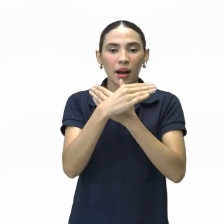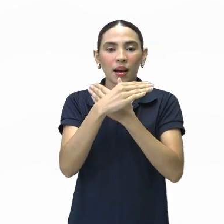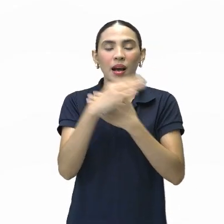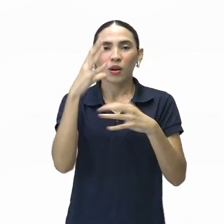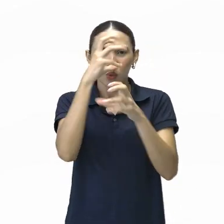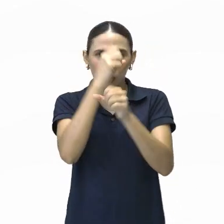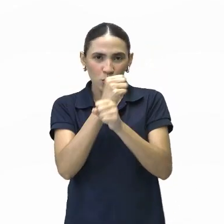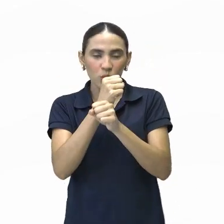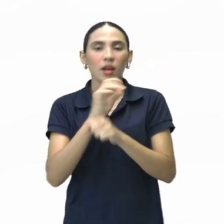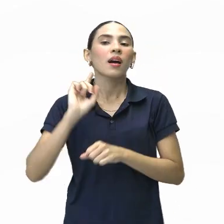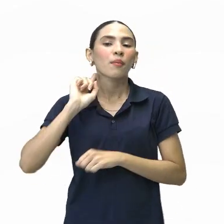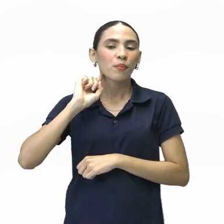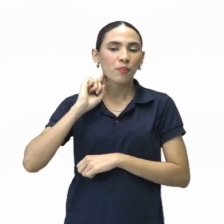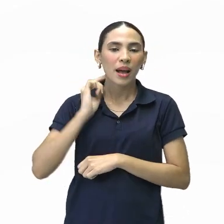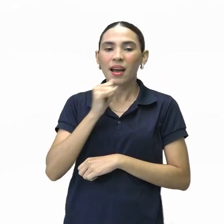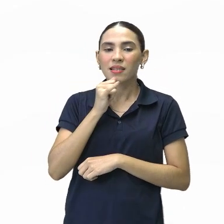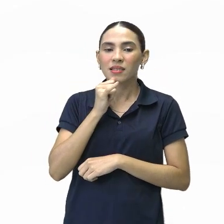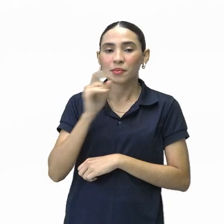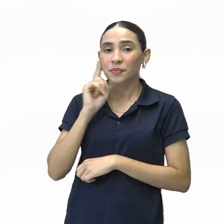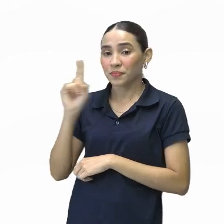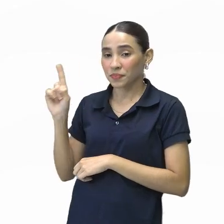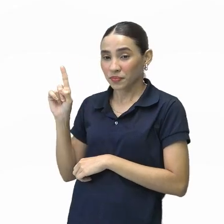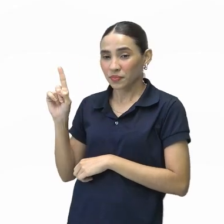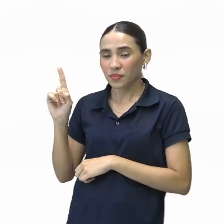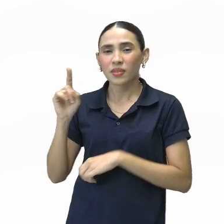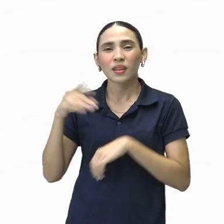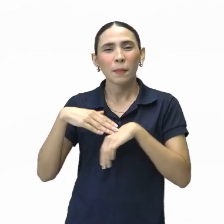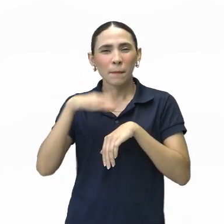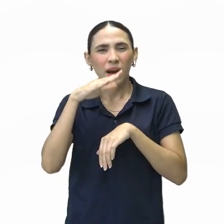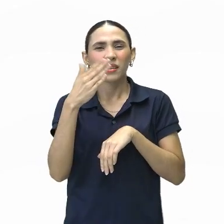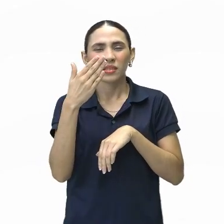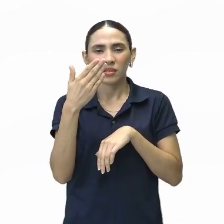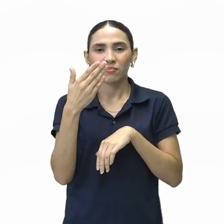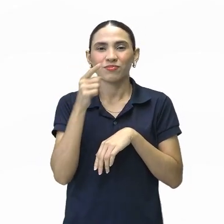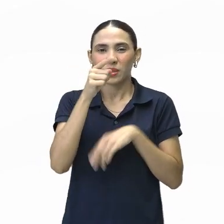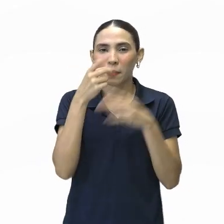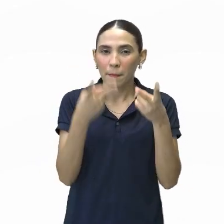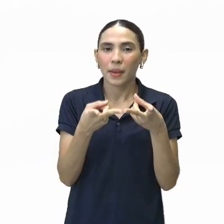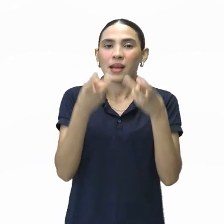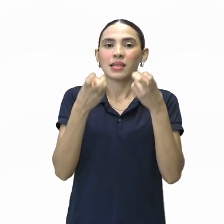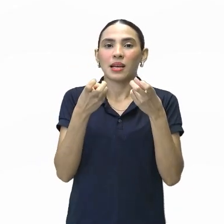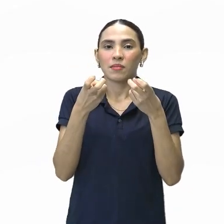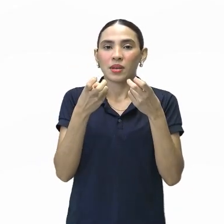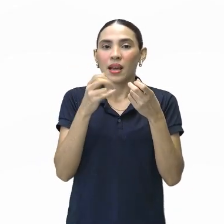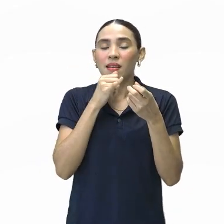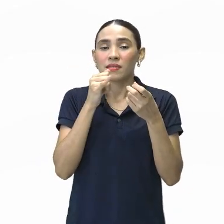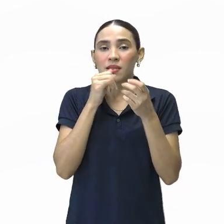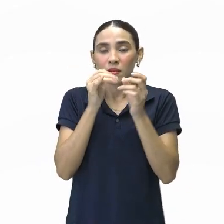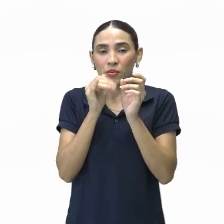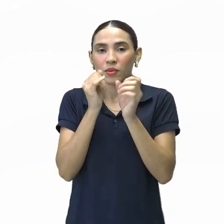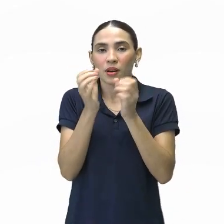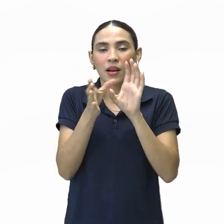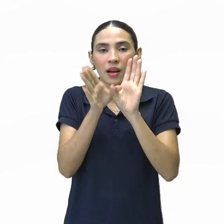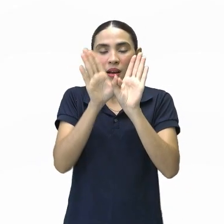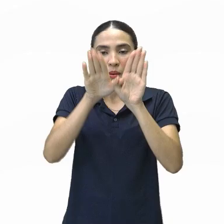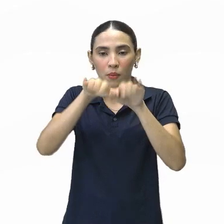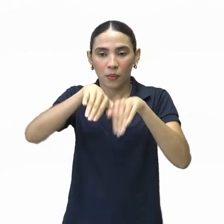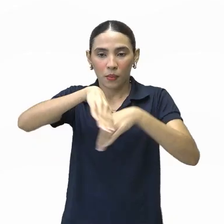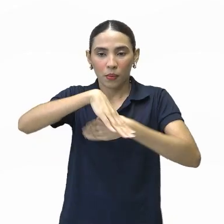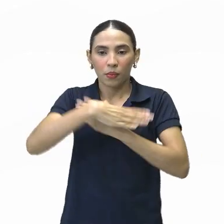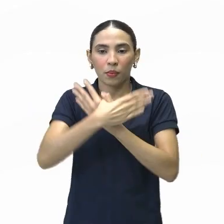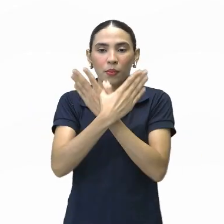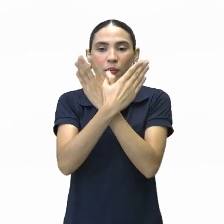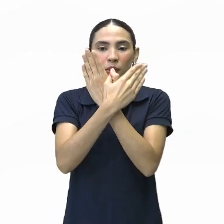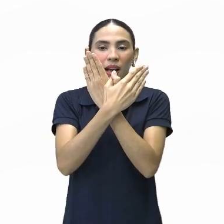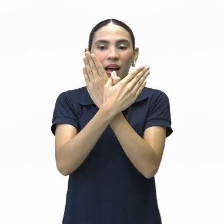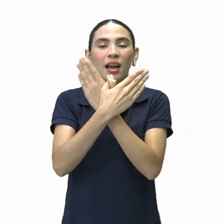poluídas. Então, essa imagem que você está vendo, ela é mais evidente, e quem está se camuflando é a mariposa com a cor